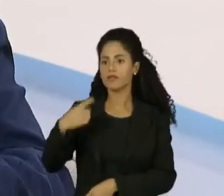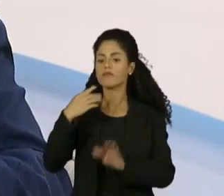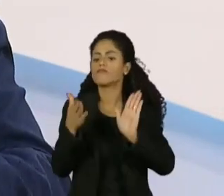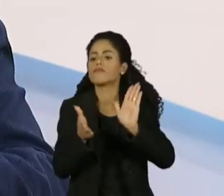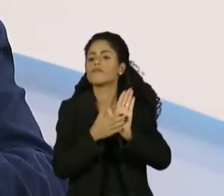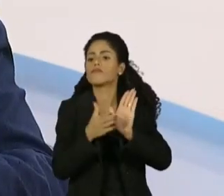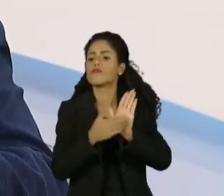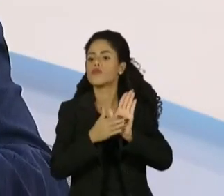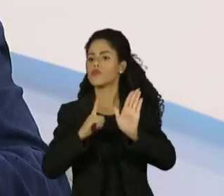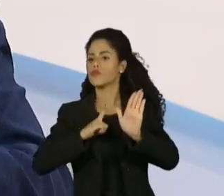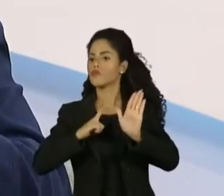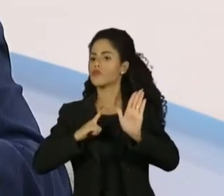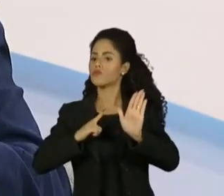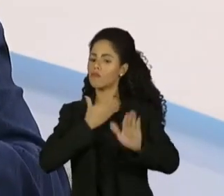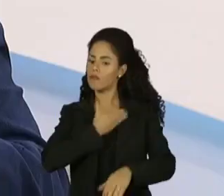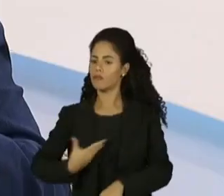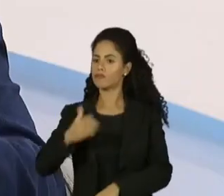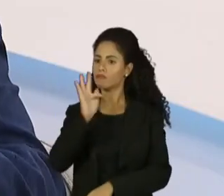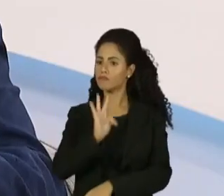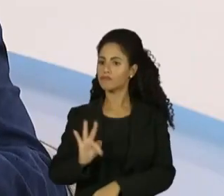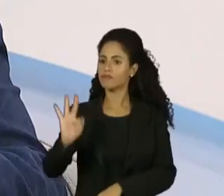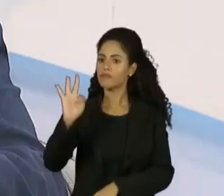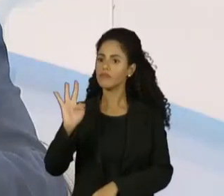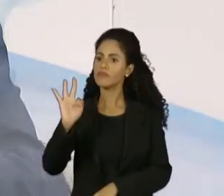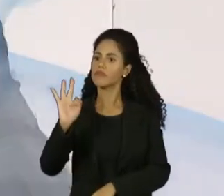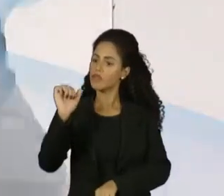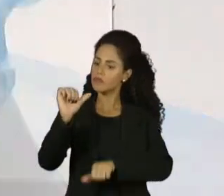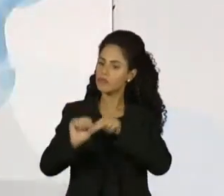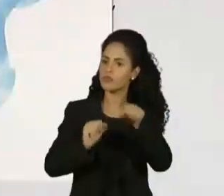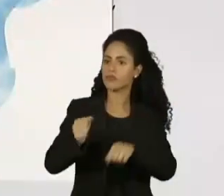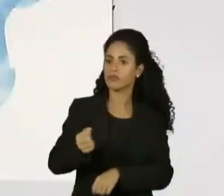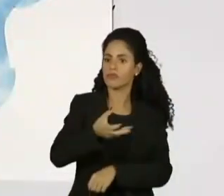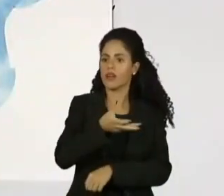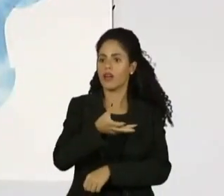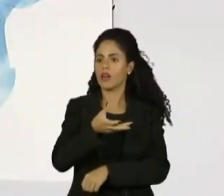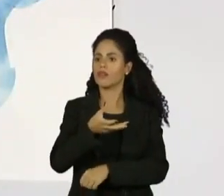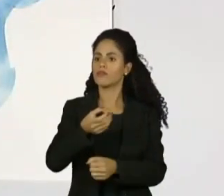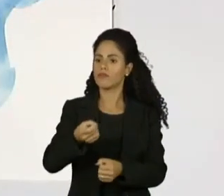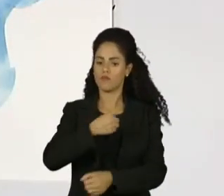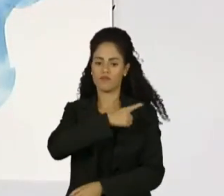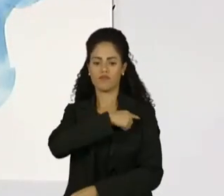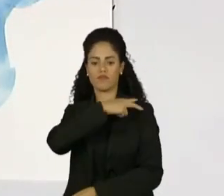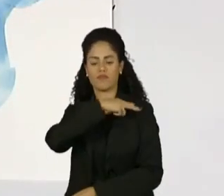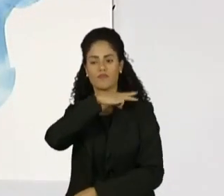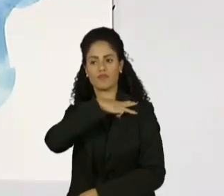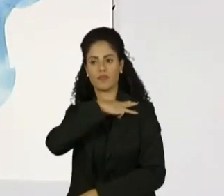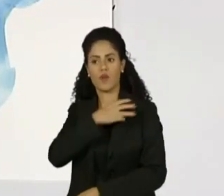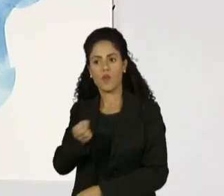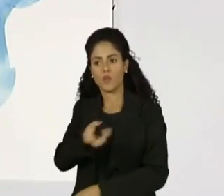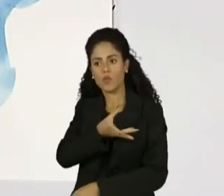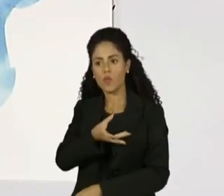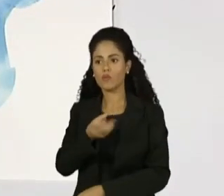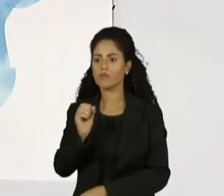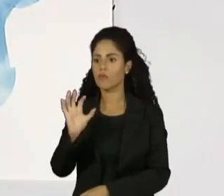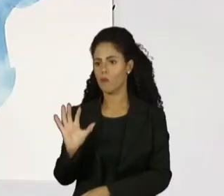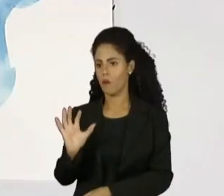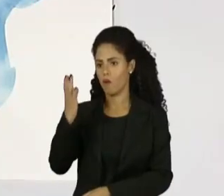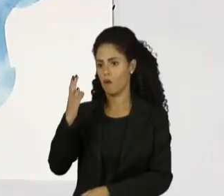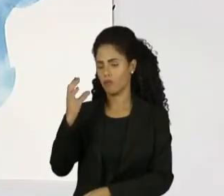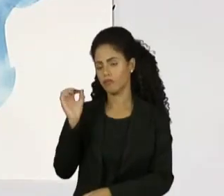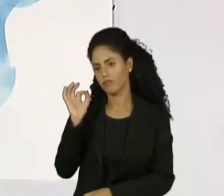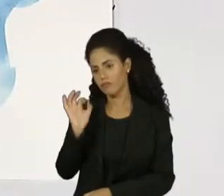proposta que o governo federal faz, inovadora, é desfazer a reforma do ensino médio. O que está acontecendo no CONAI